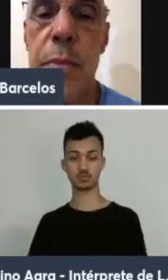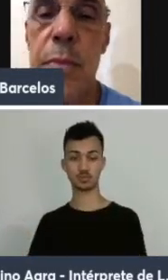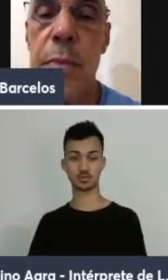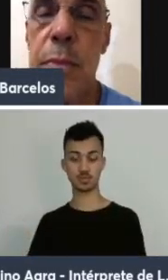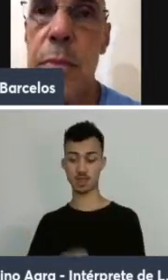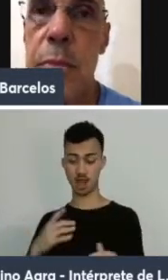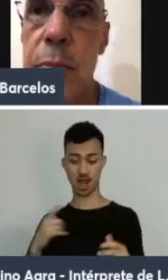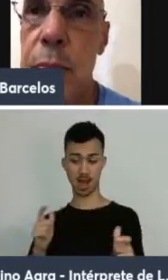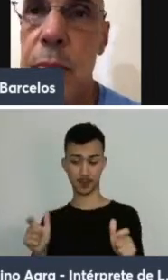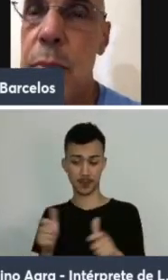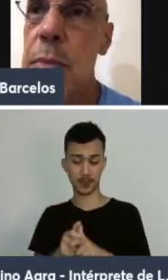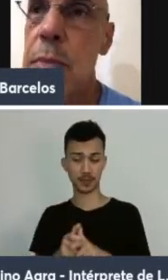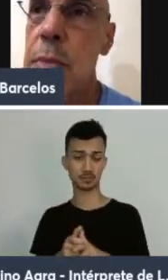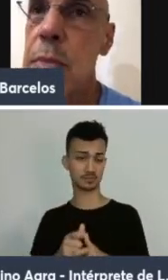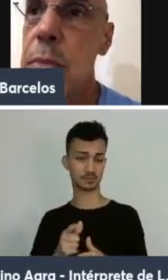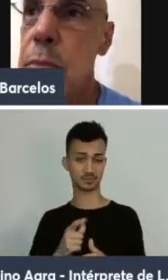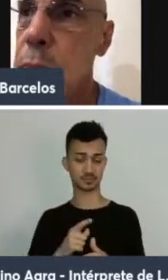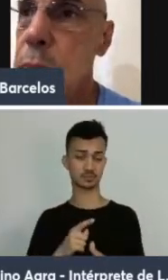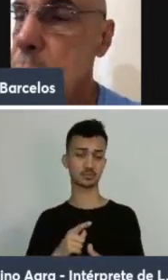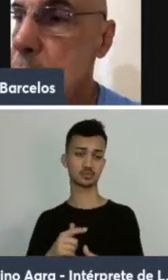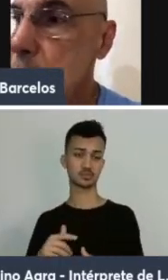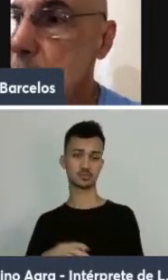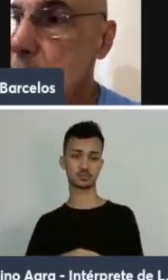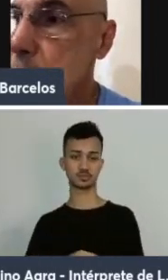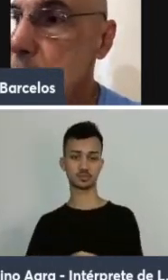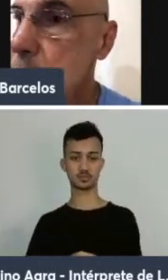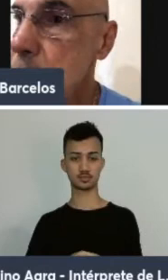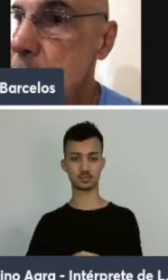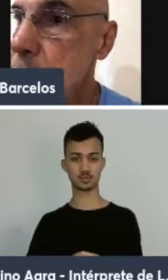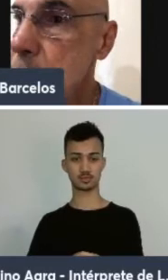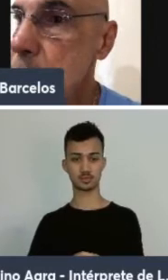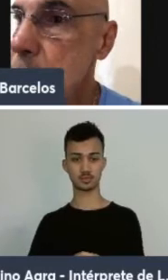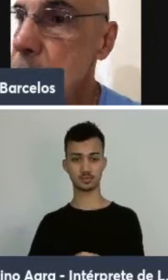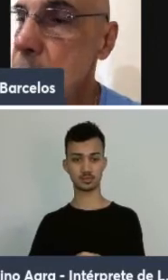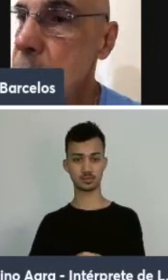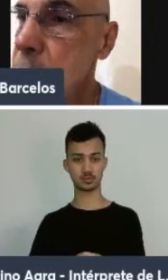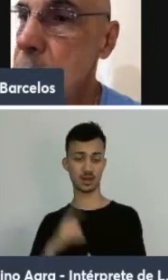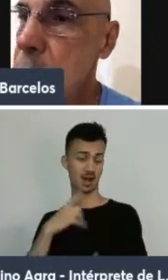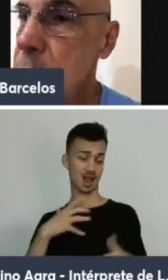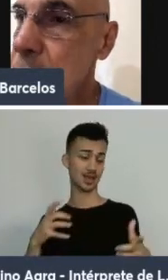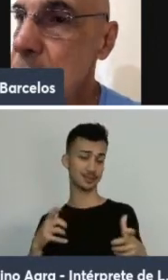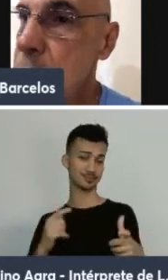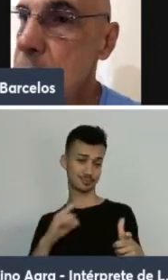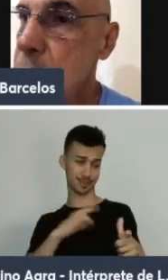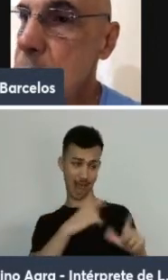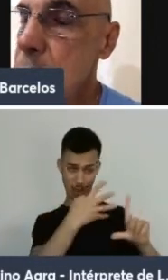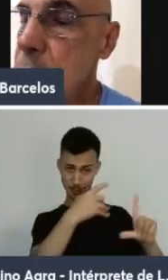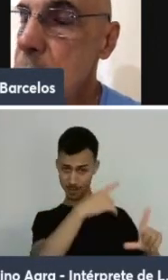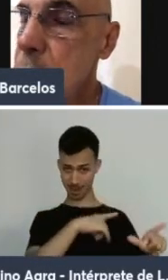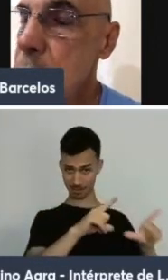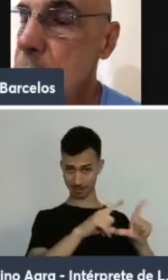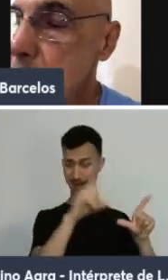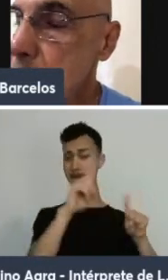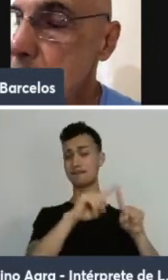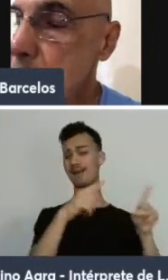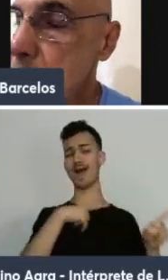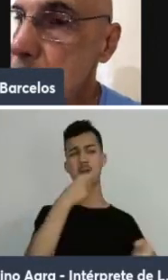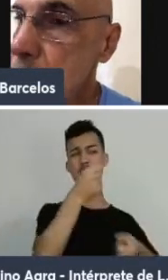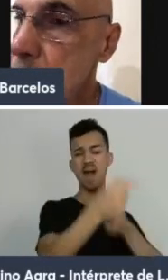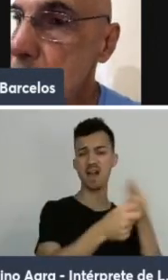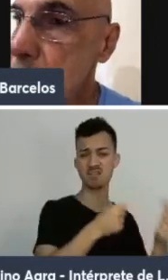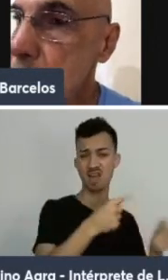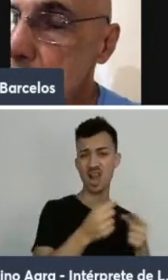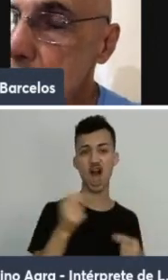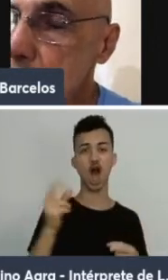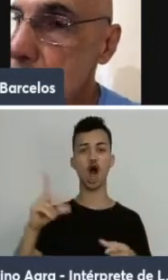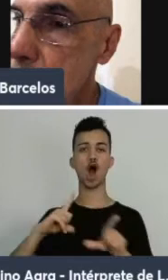vexatória, né? Era motivo, assim, de piada de mau gosto, né? É, não se colocava o personagem em novela, não